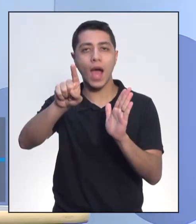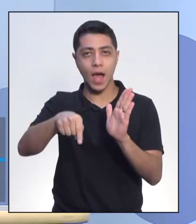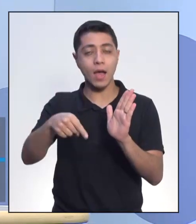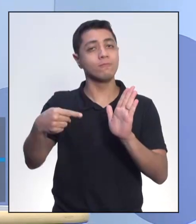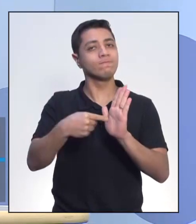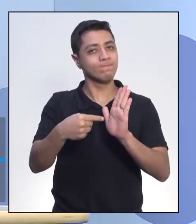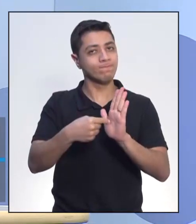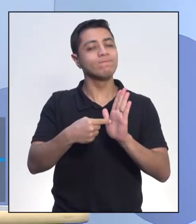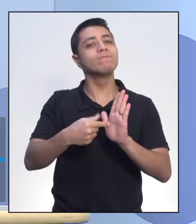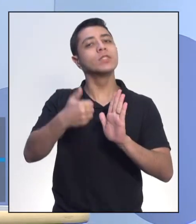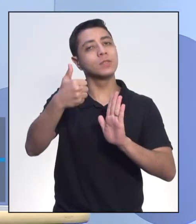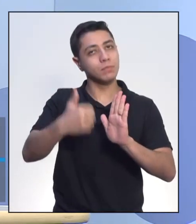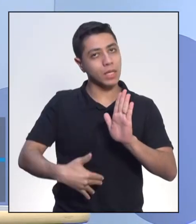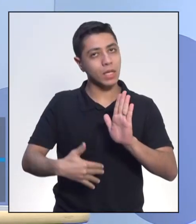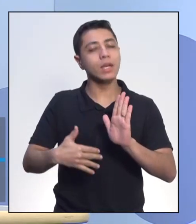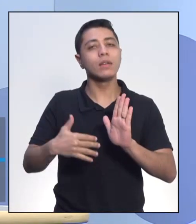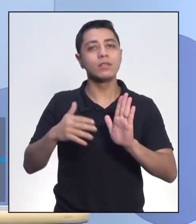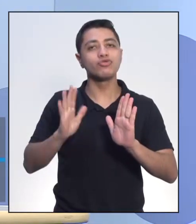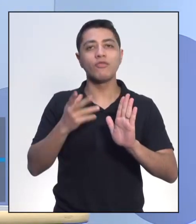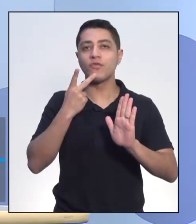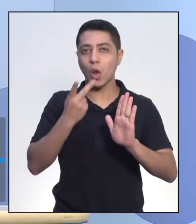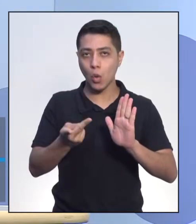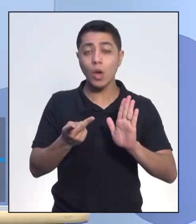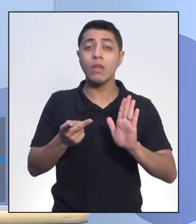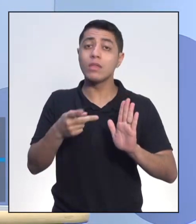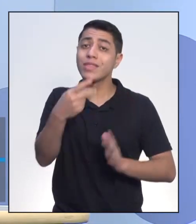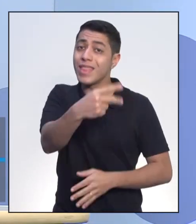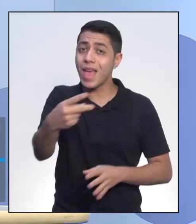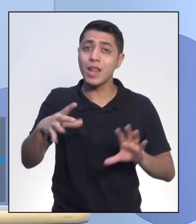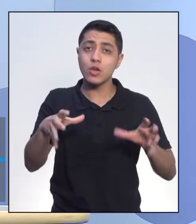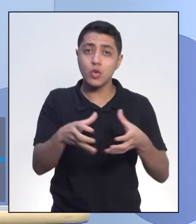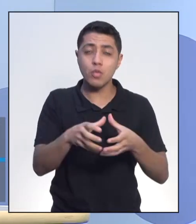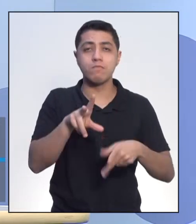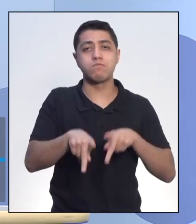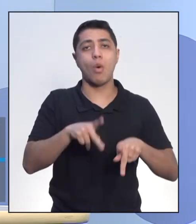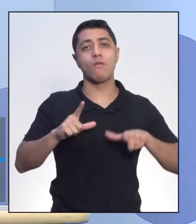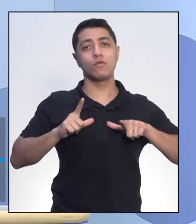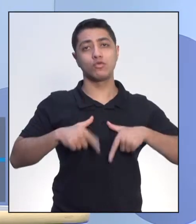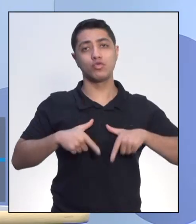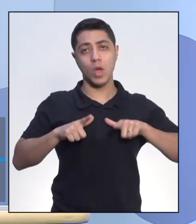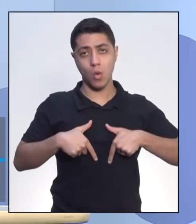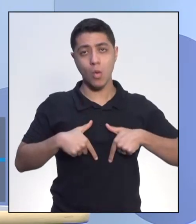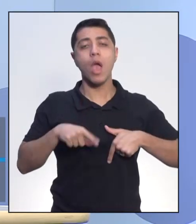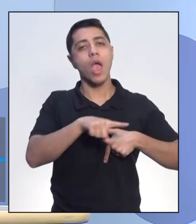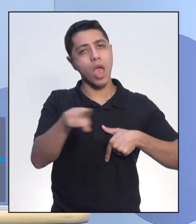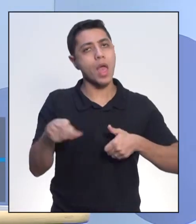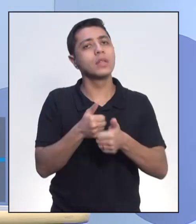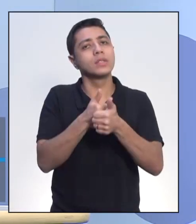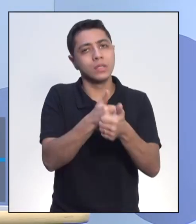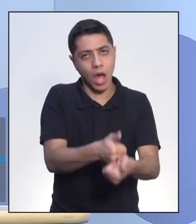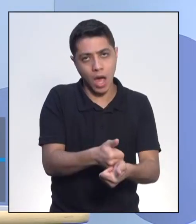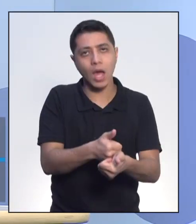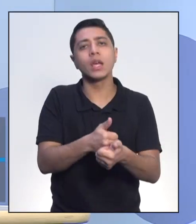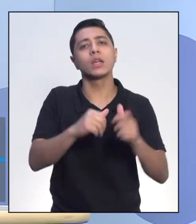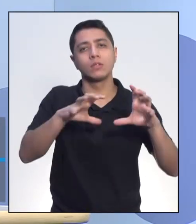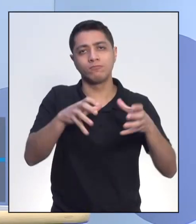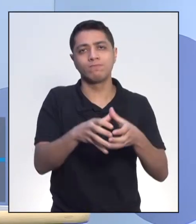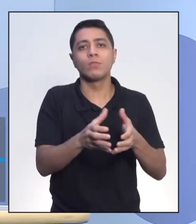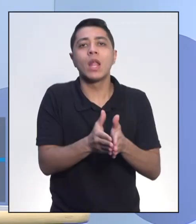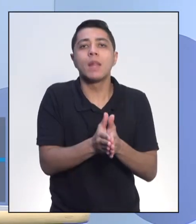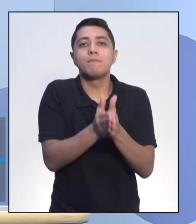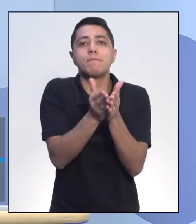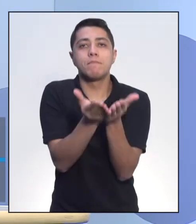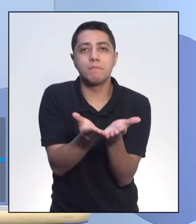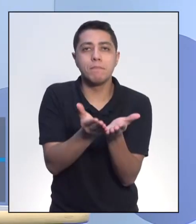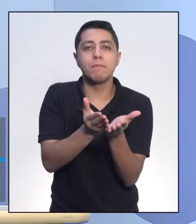de acordo com nosso guia religioso aqui, nosso livro religioso, esse território